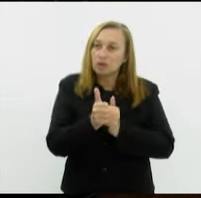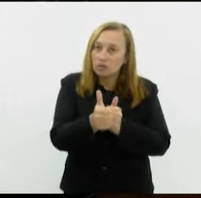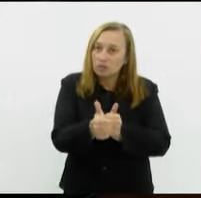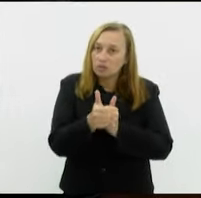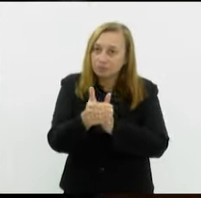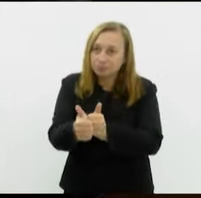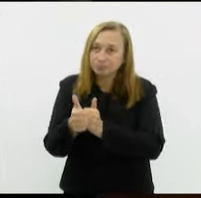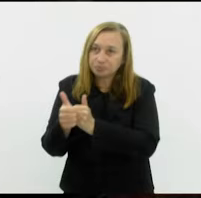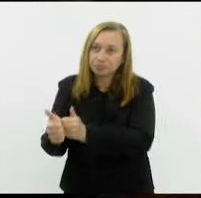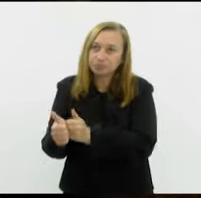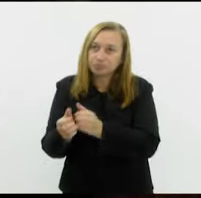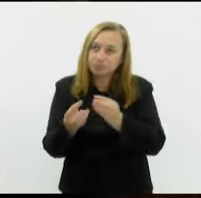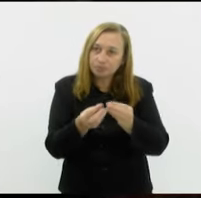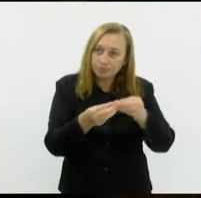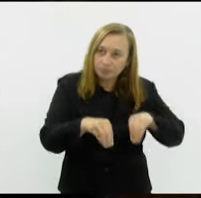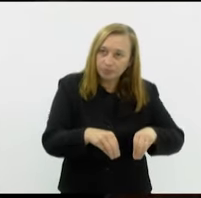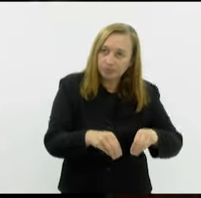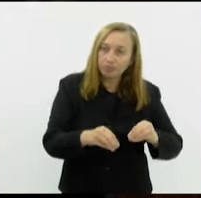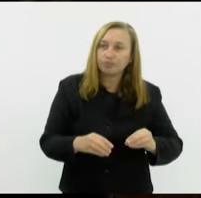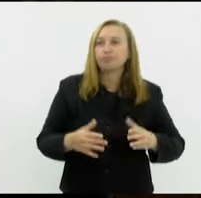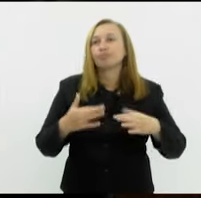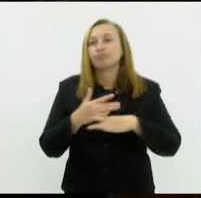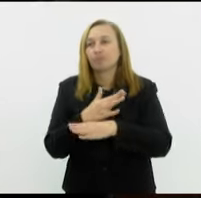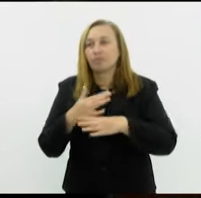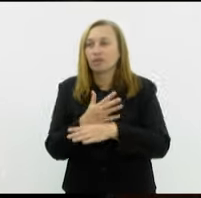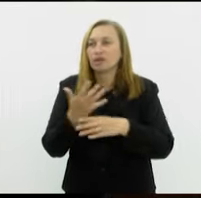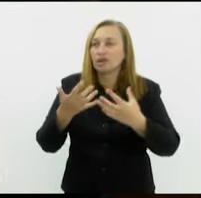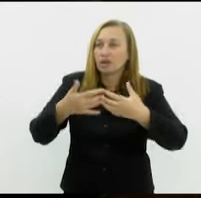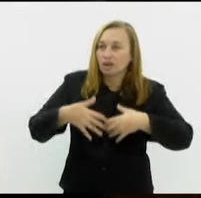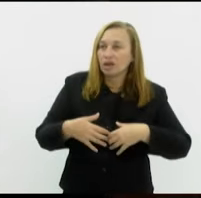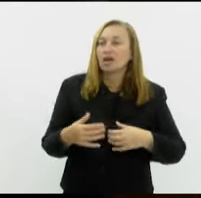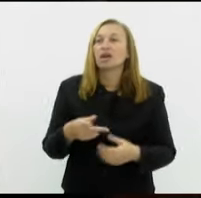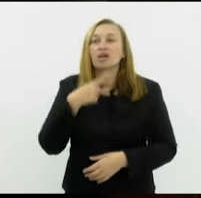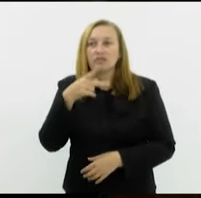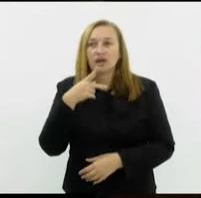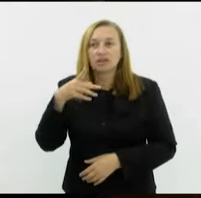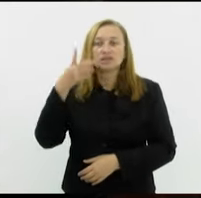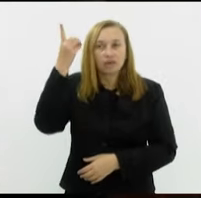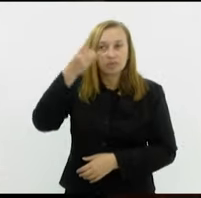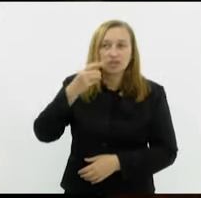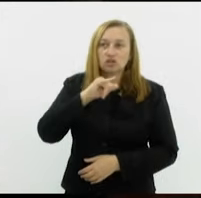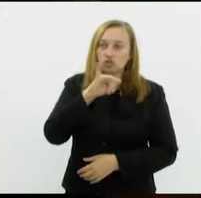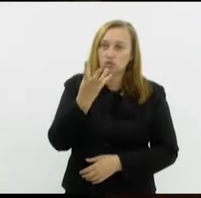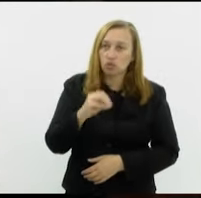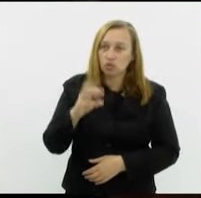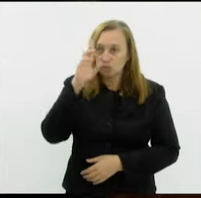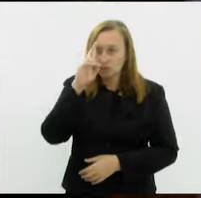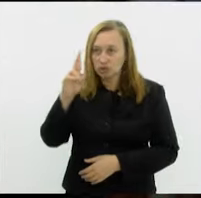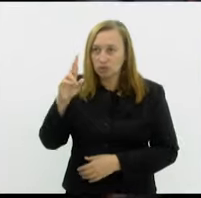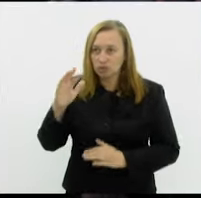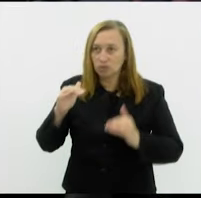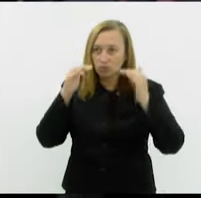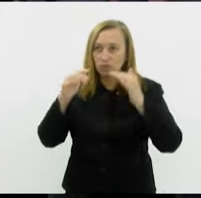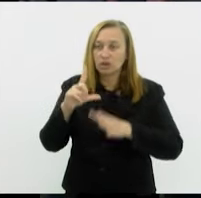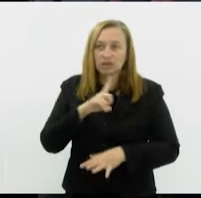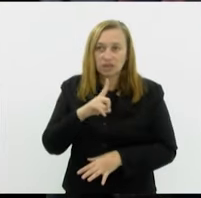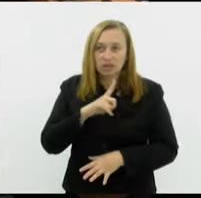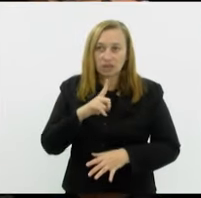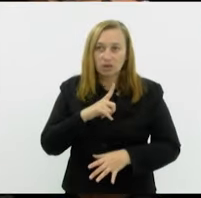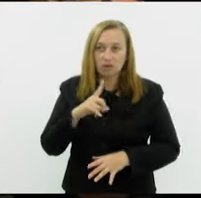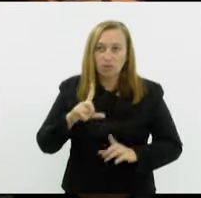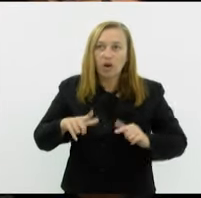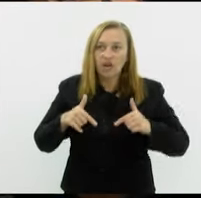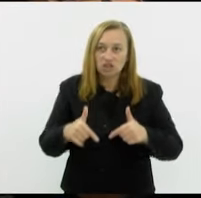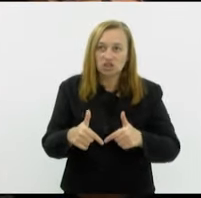a tragédia na cidade de Petrópolis. E falo isso, deputado Júlio, Vossa Excelência, que tem uma forte atuação não só em Guapi, mas